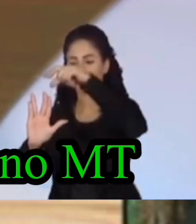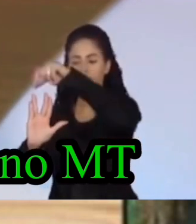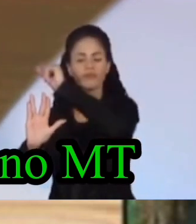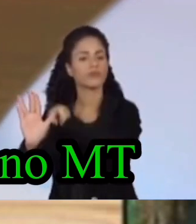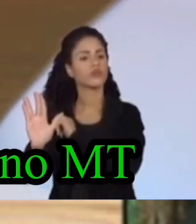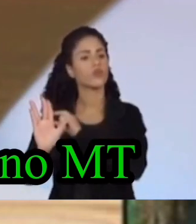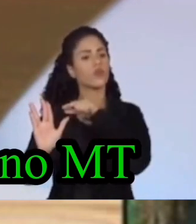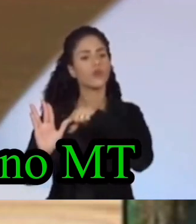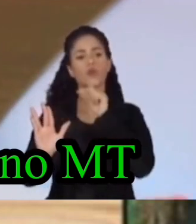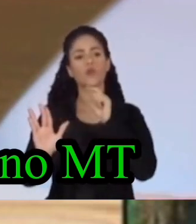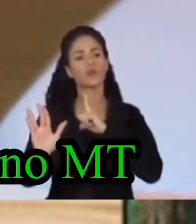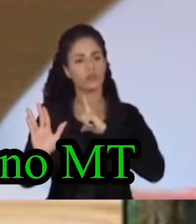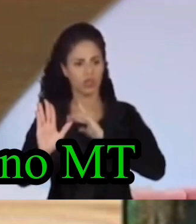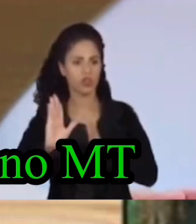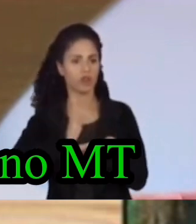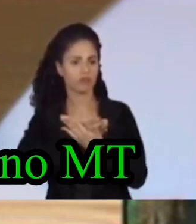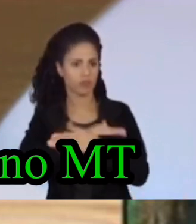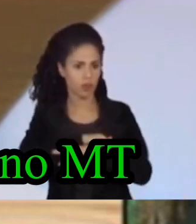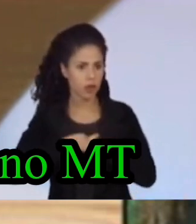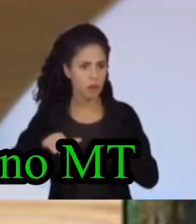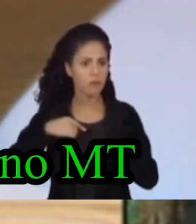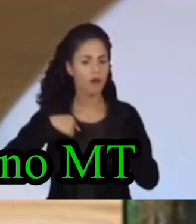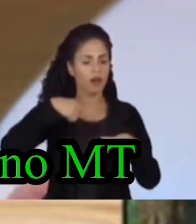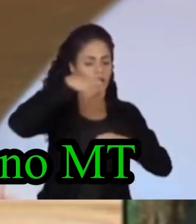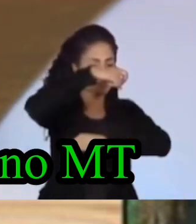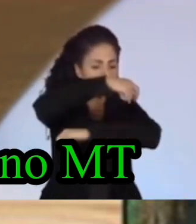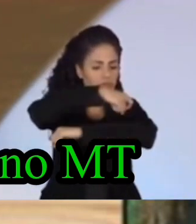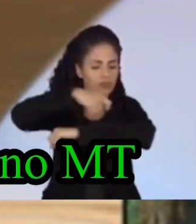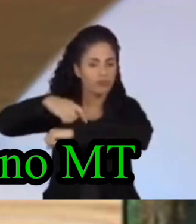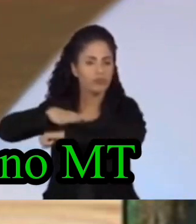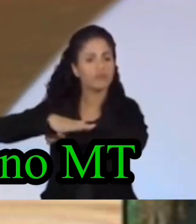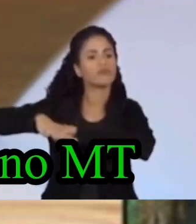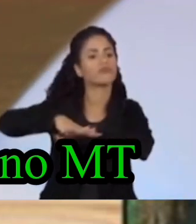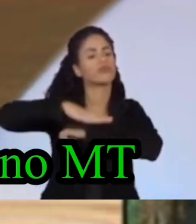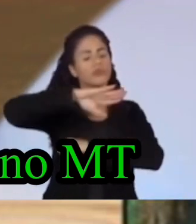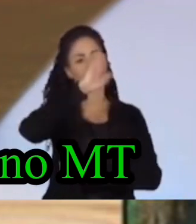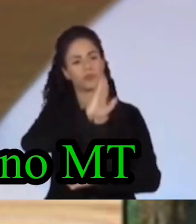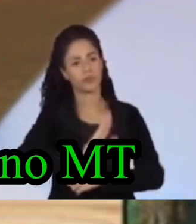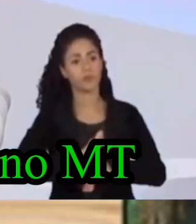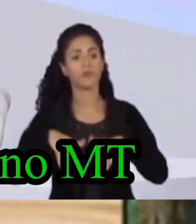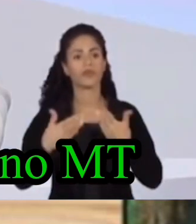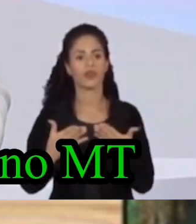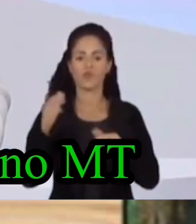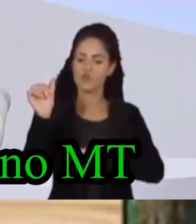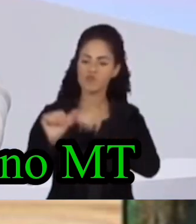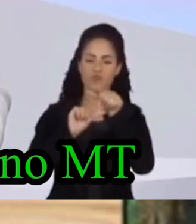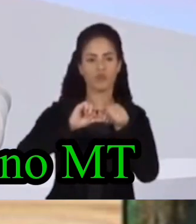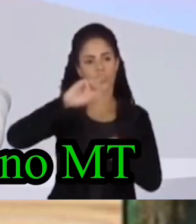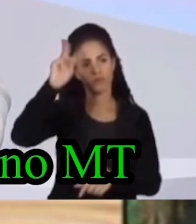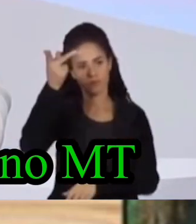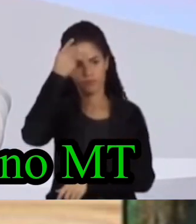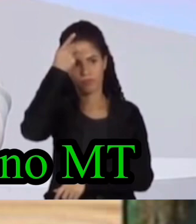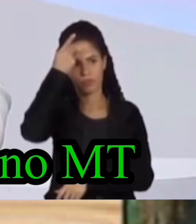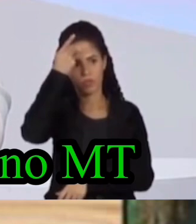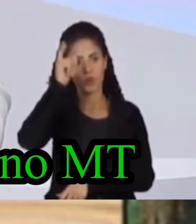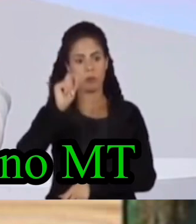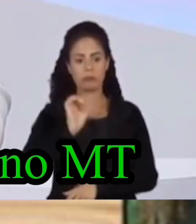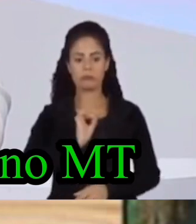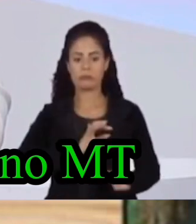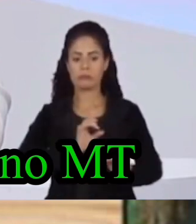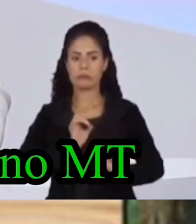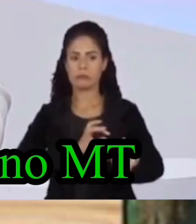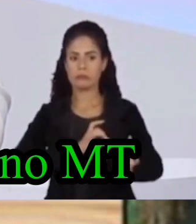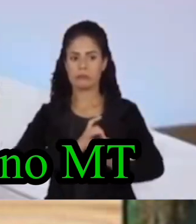praticamente foi banido do território brasileiro esse tipo de crime então lei dura ela muda o padrão as pessoas passam a ter medo elas